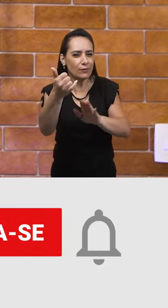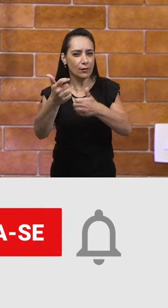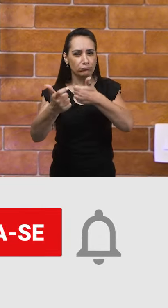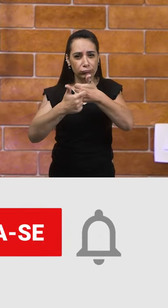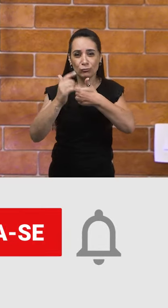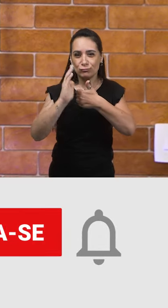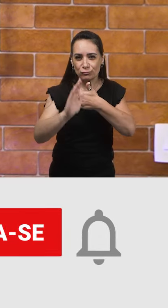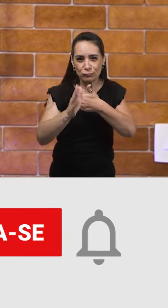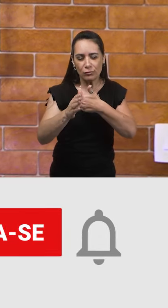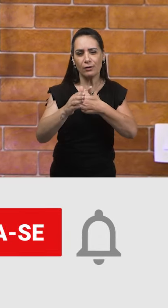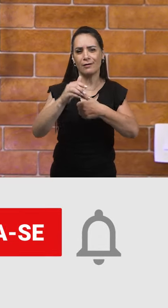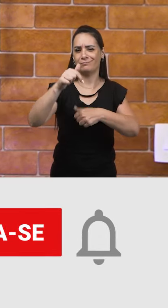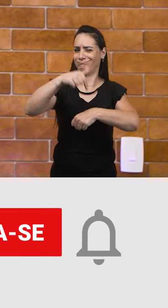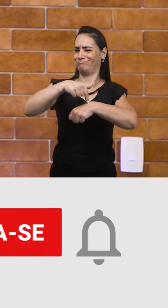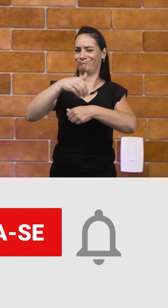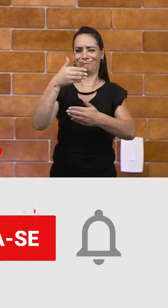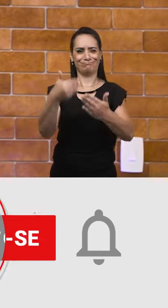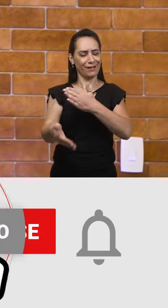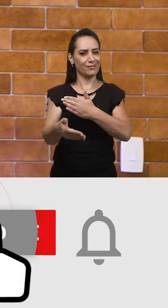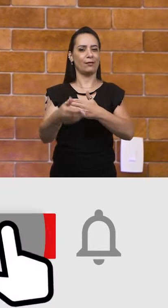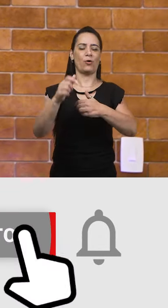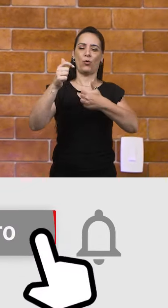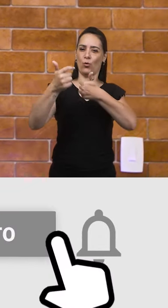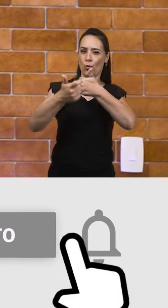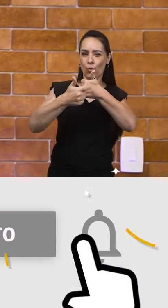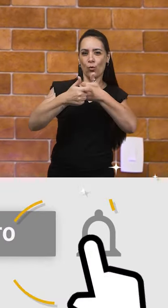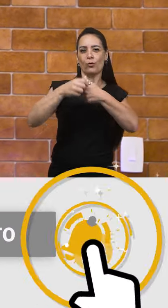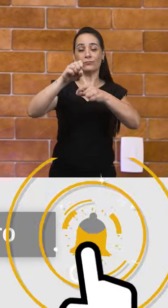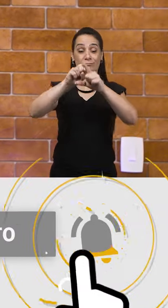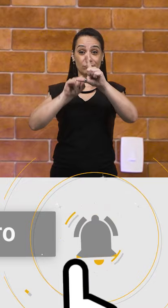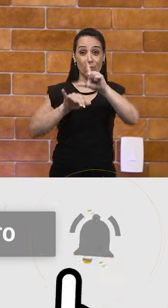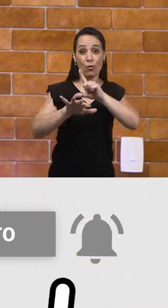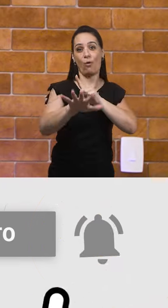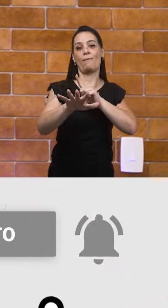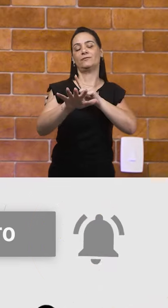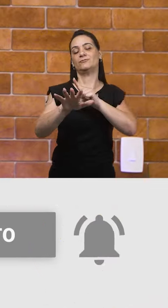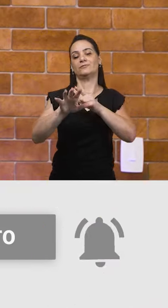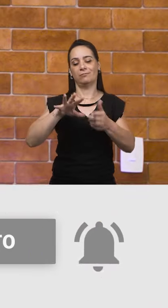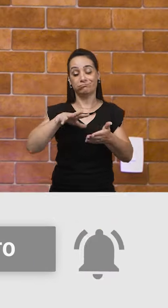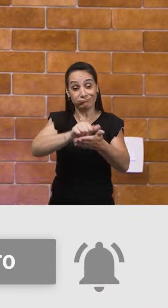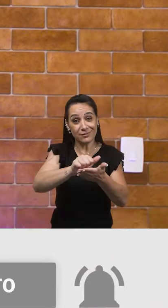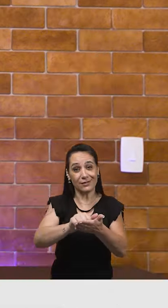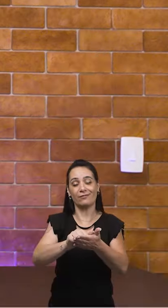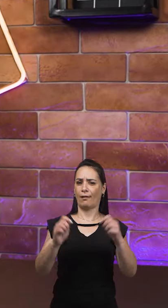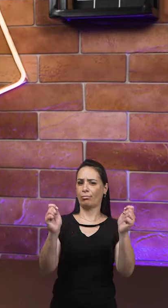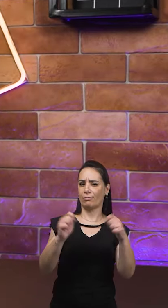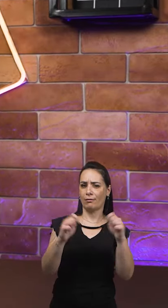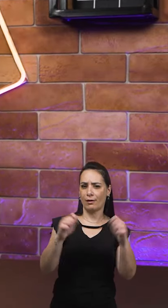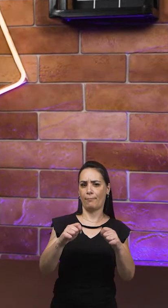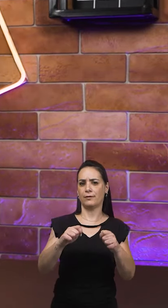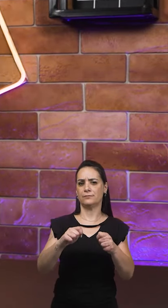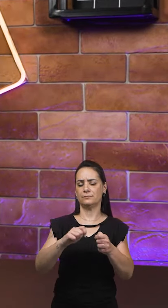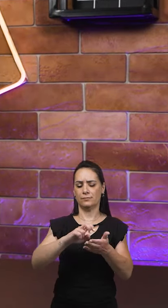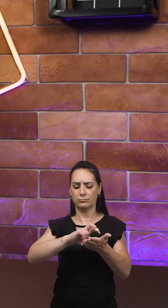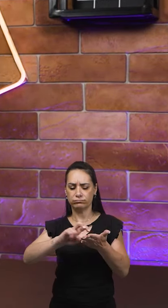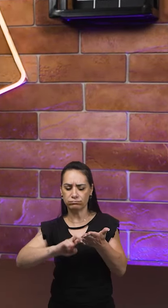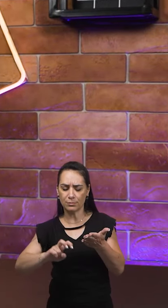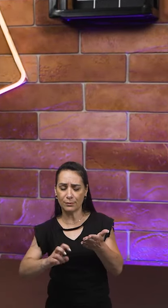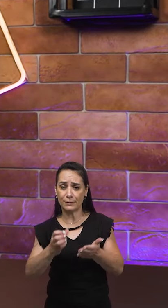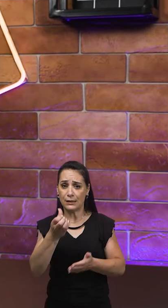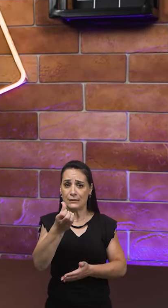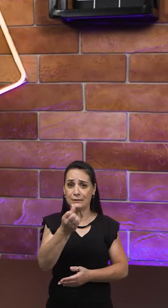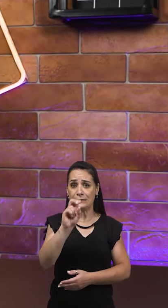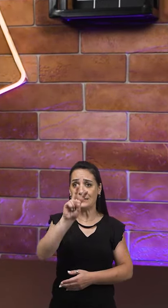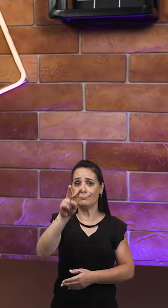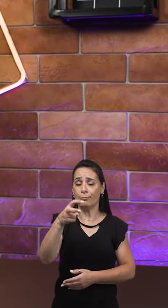like? Então não perde tempo, curte, compartilha e se inscreve no nosso canal para se manter atualizado. Ela é capaz de imprimir em